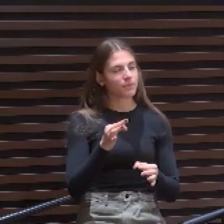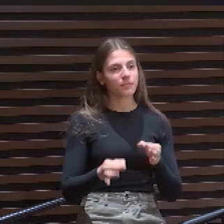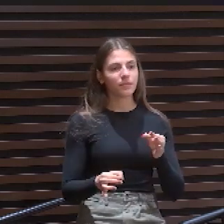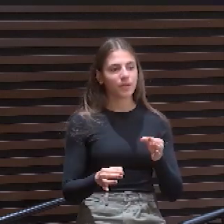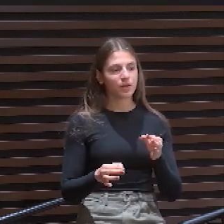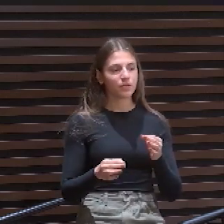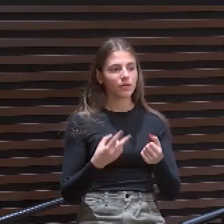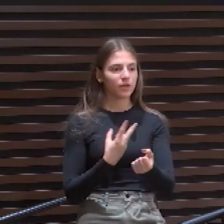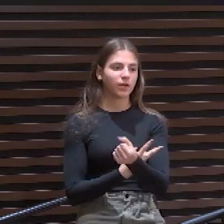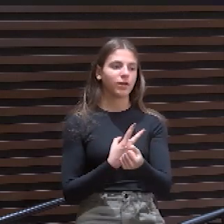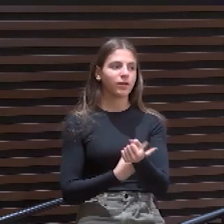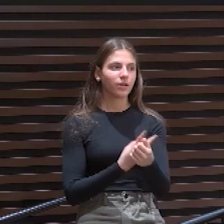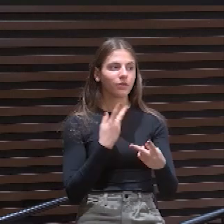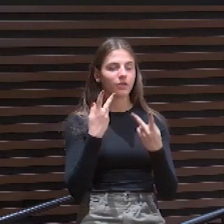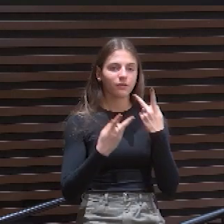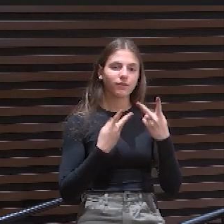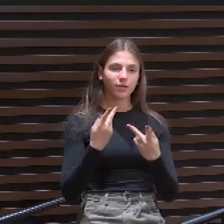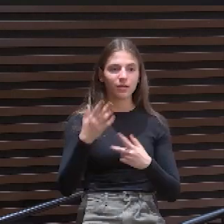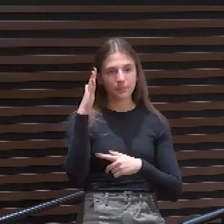mal